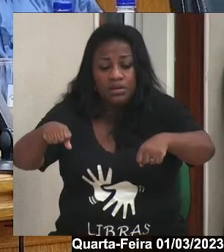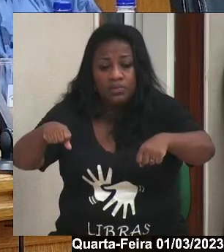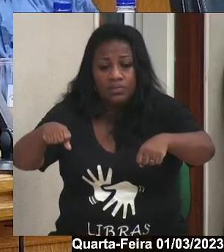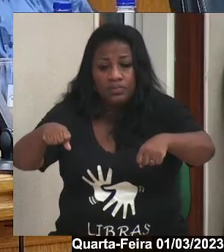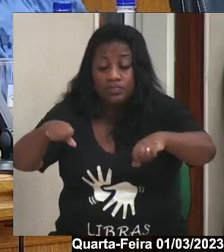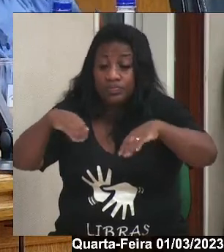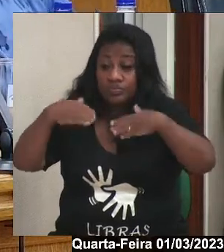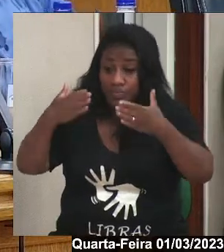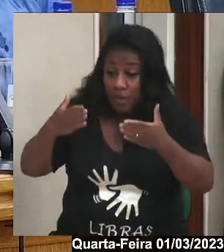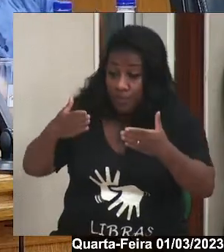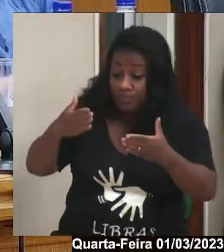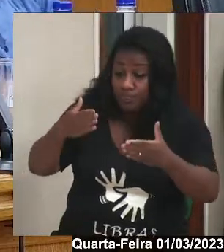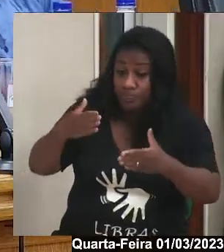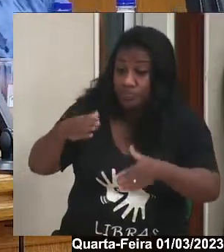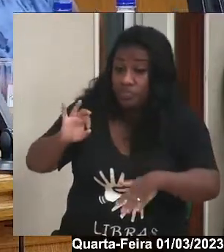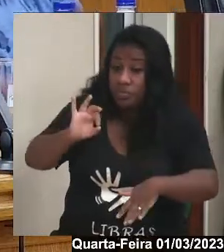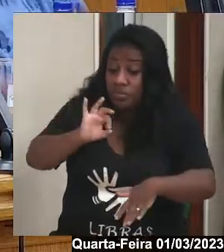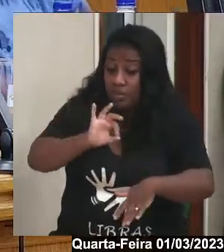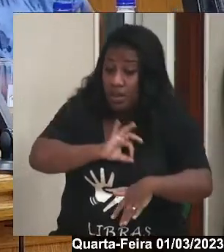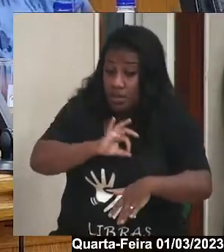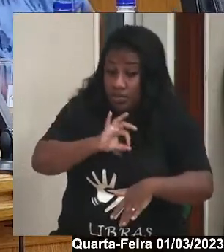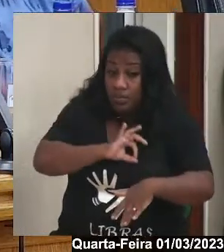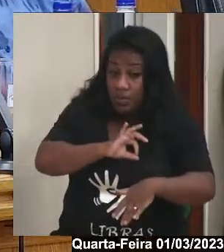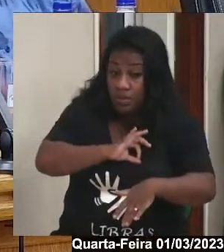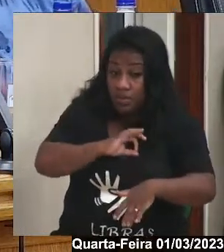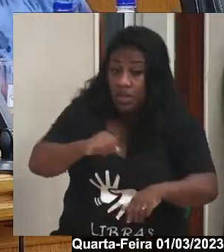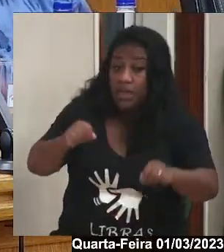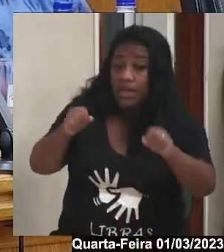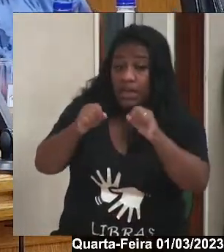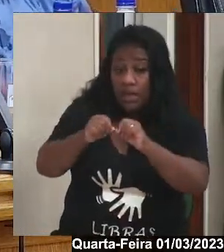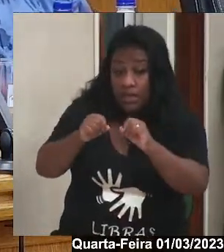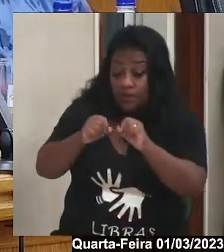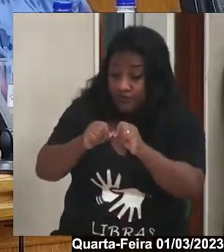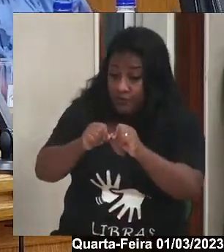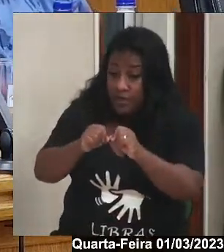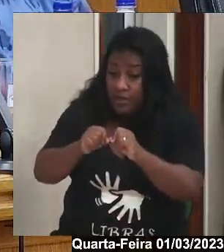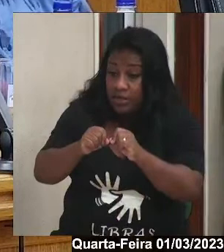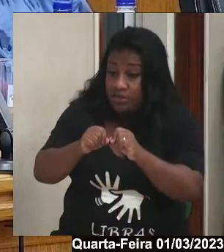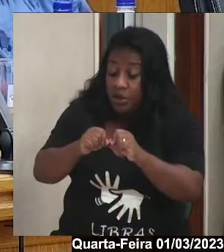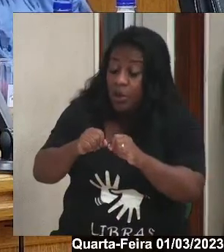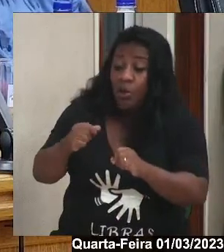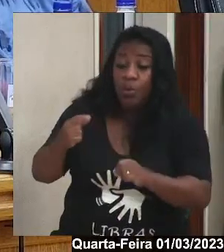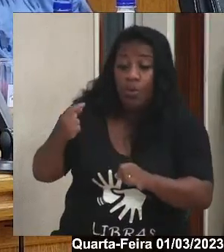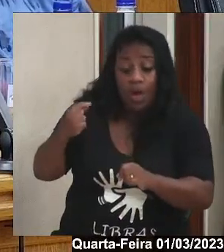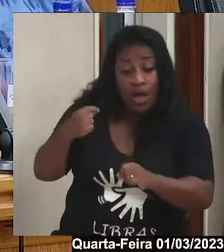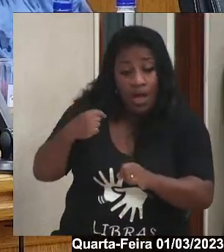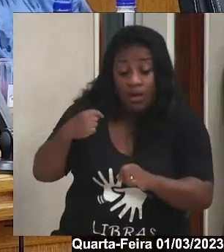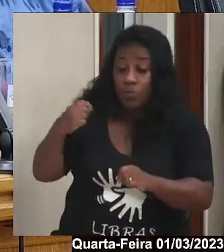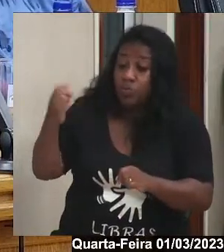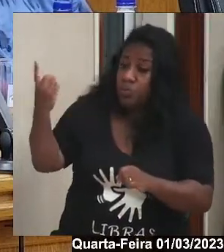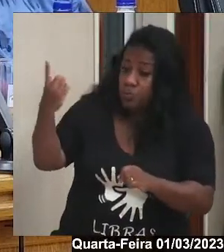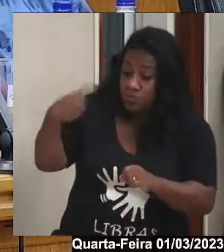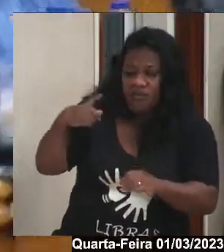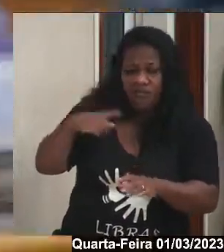Inclusive, o GCM Cleito, ele cumpriu a função dele. Porque ele tem o estrito